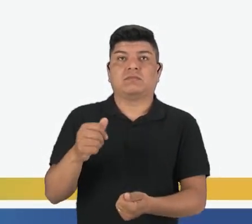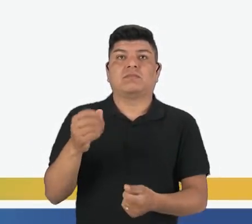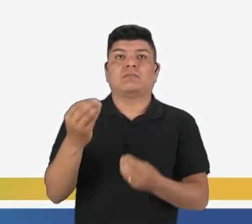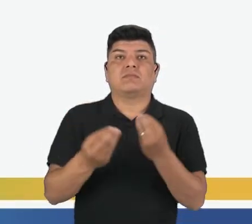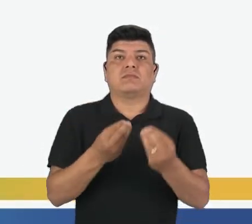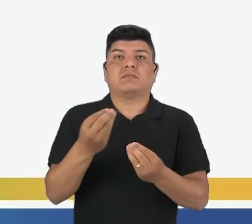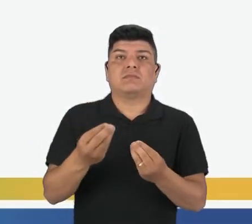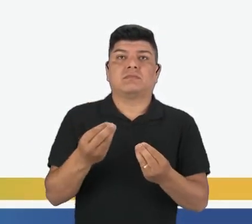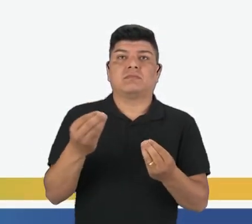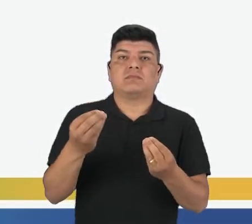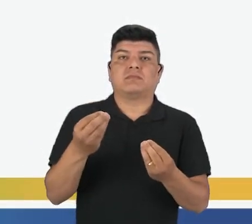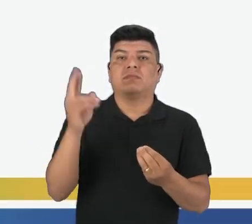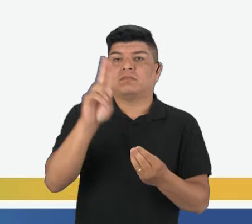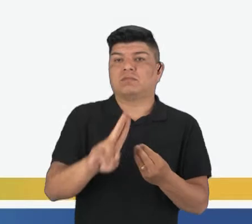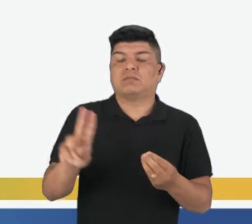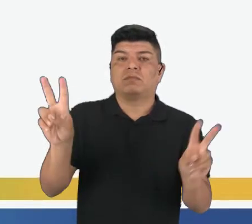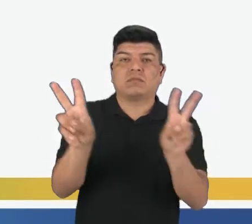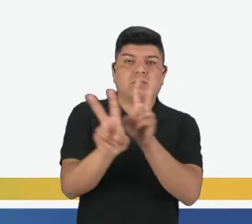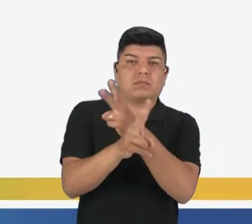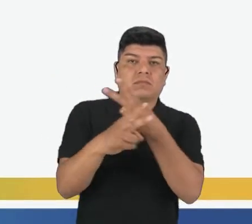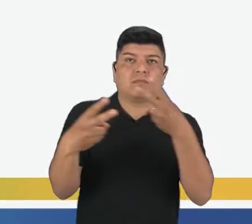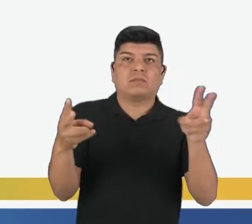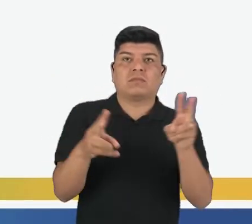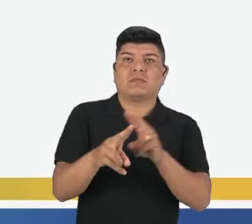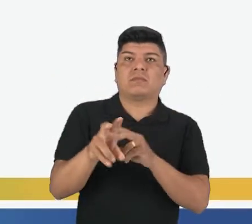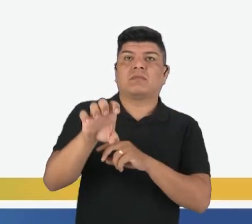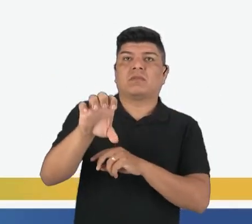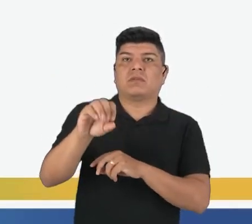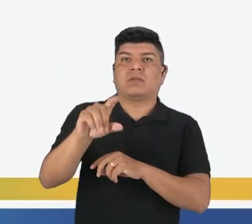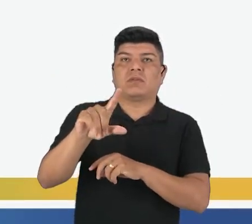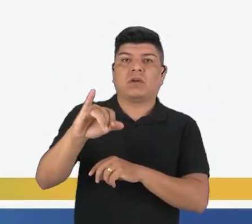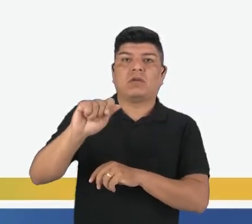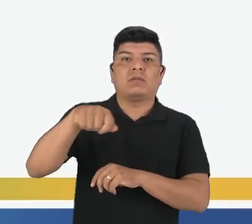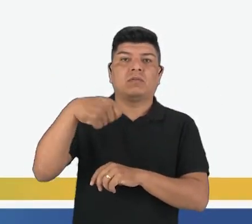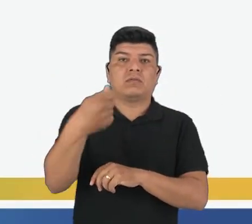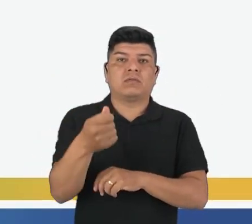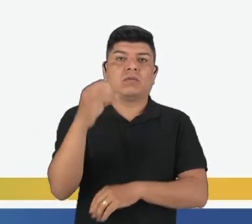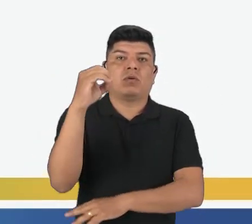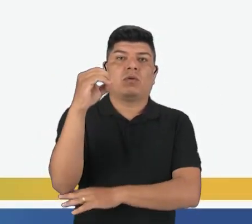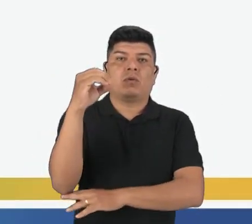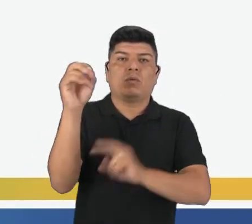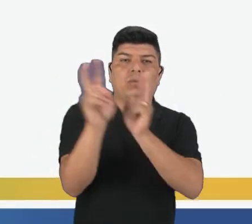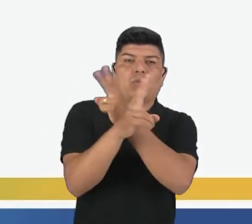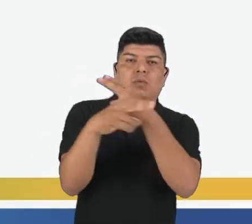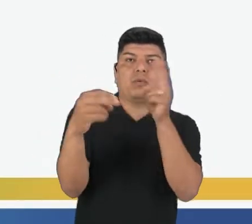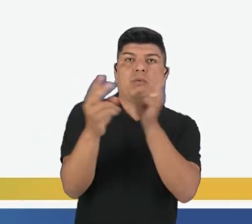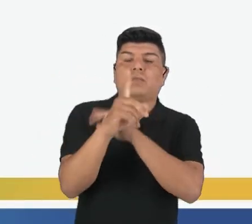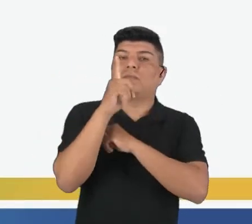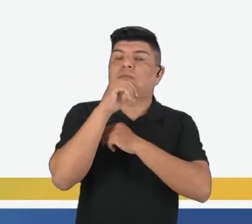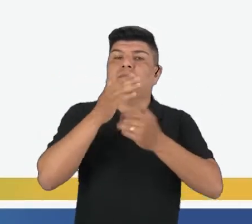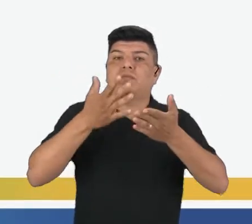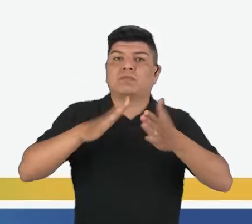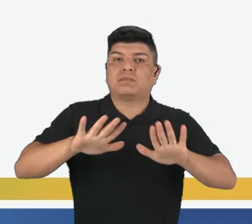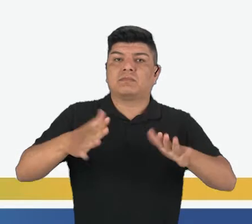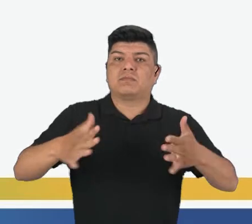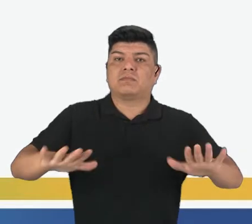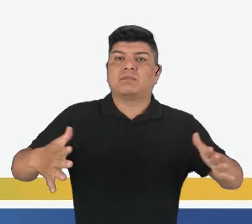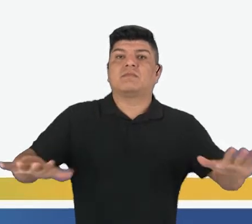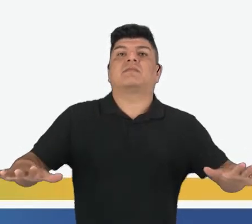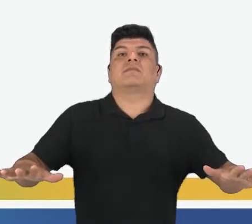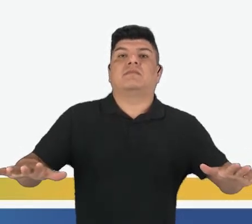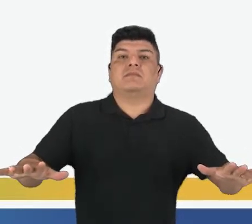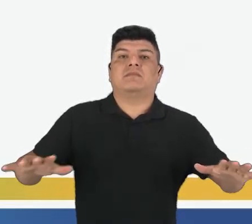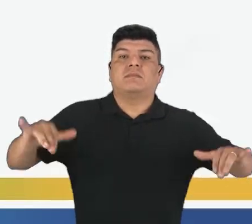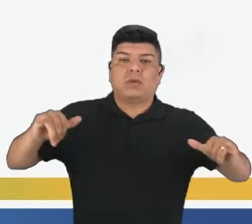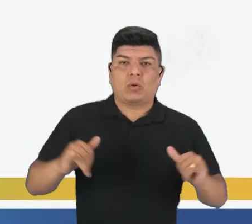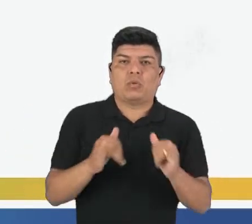utilização da força do vento, que é a eólica, dos mares e os rios, que são as hidrelétricas, ou a